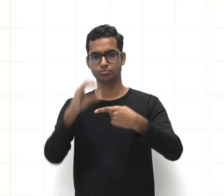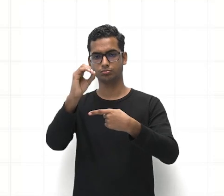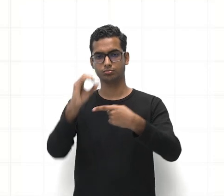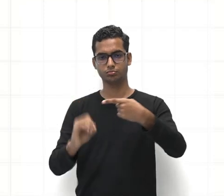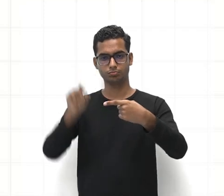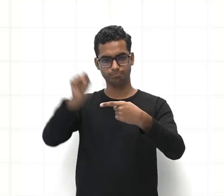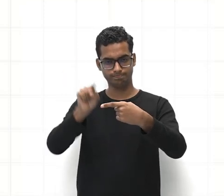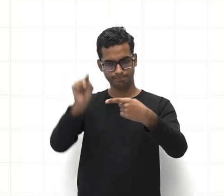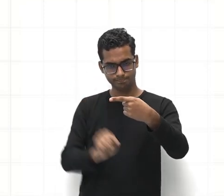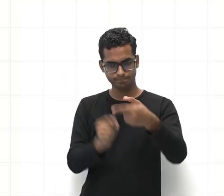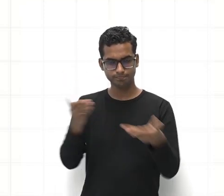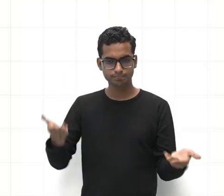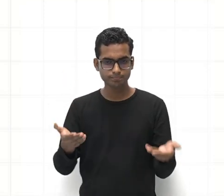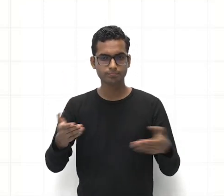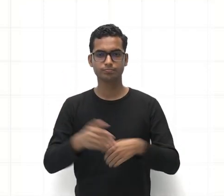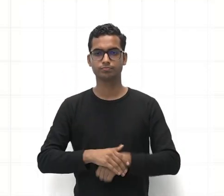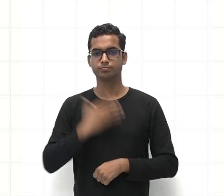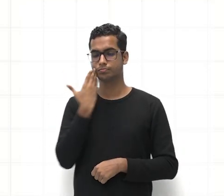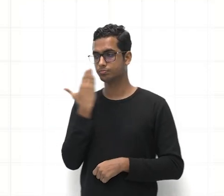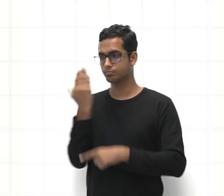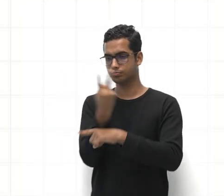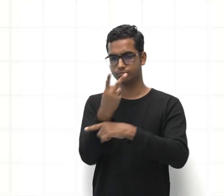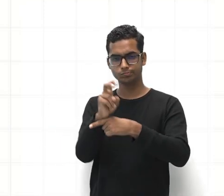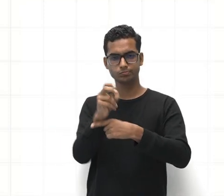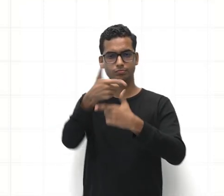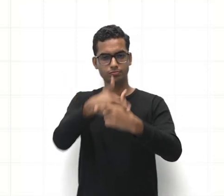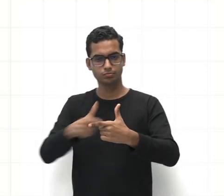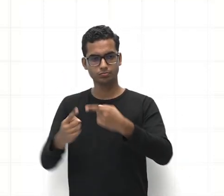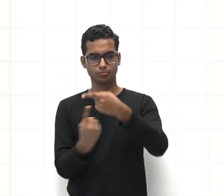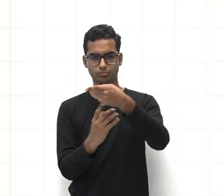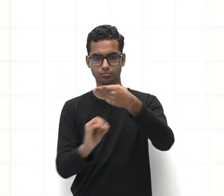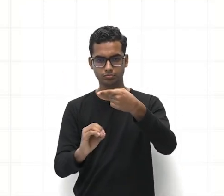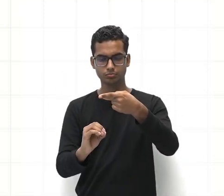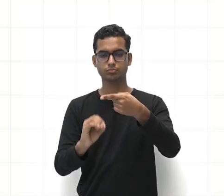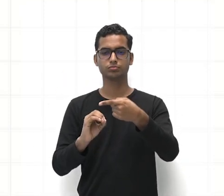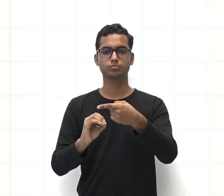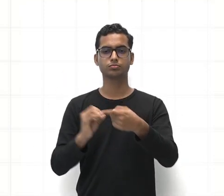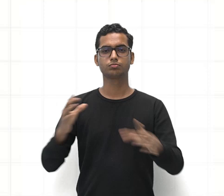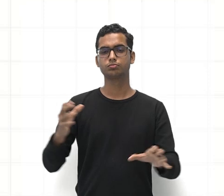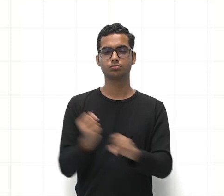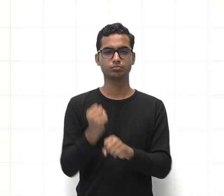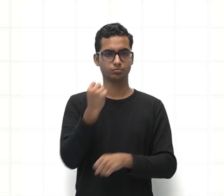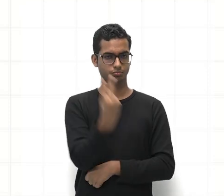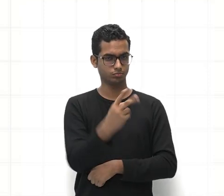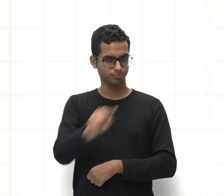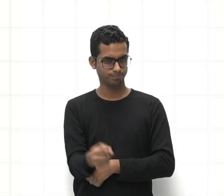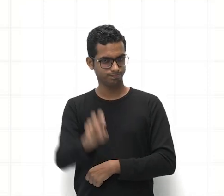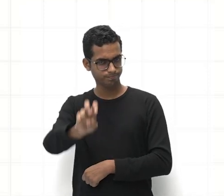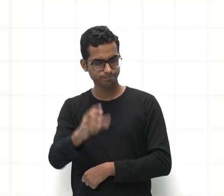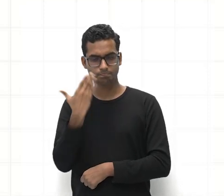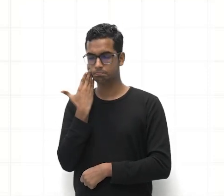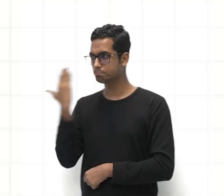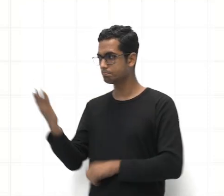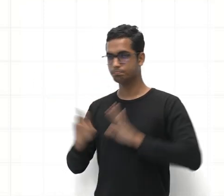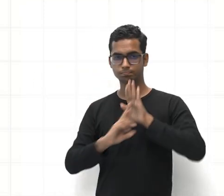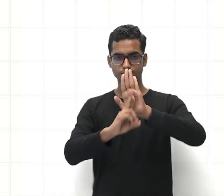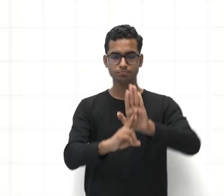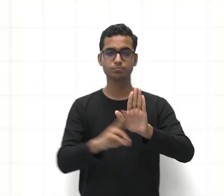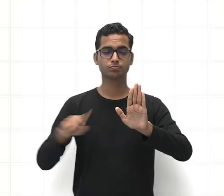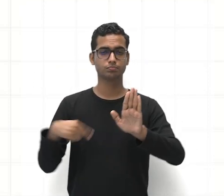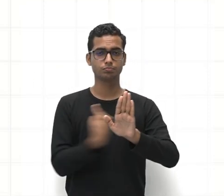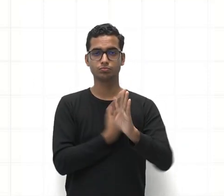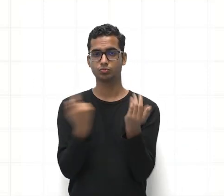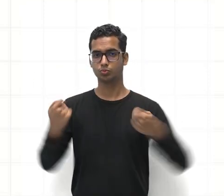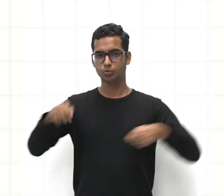0. 25 dividido por 10, 2,5. Então, são essas representações aí que nós